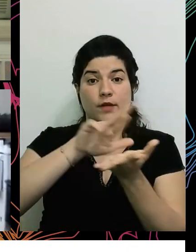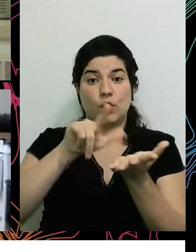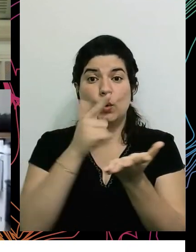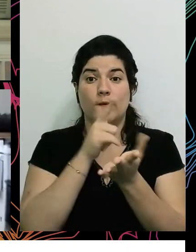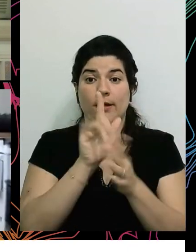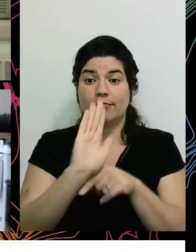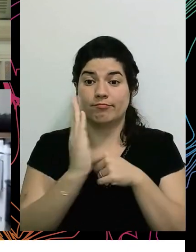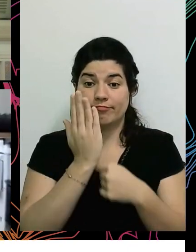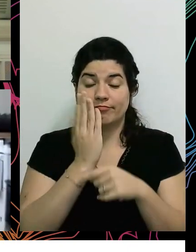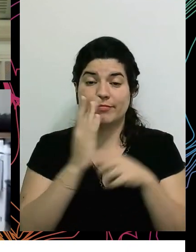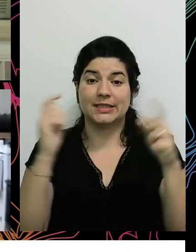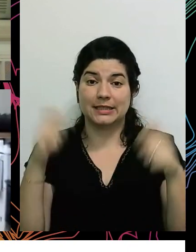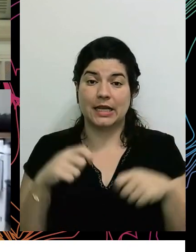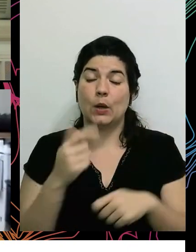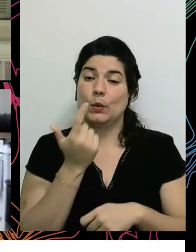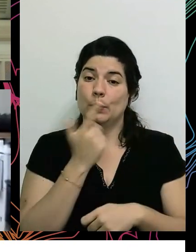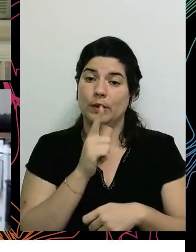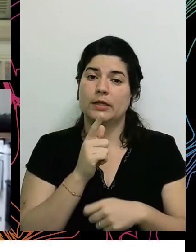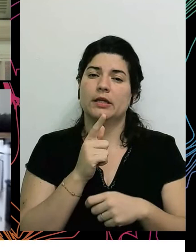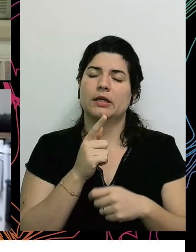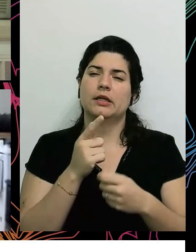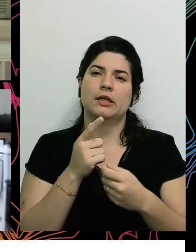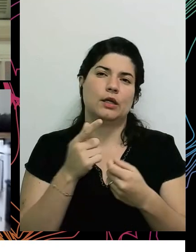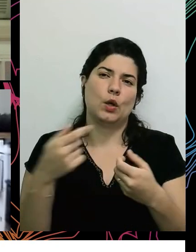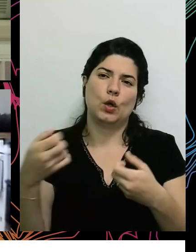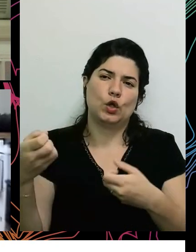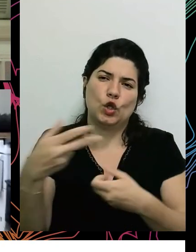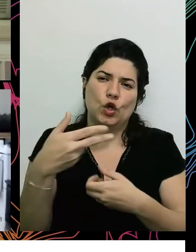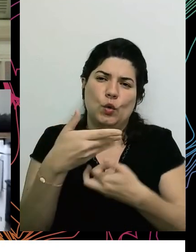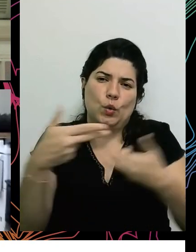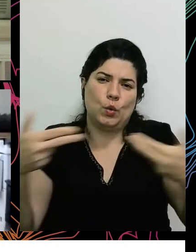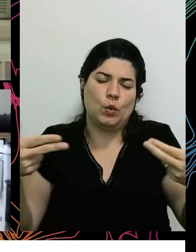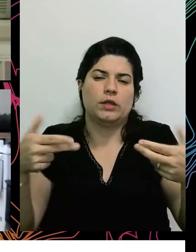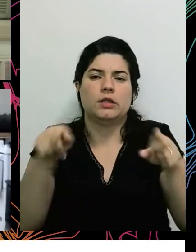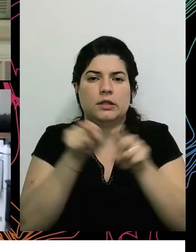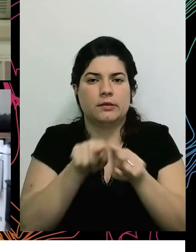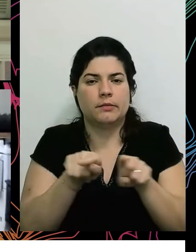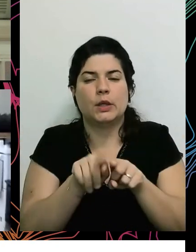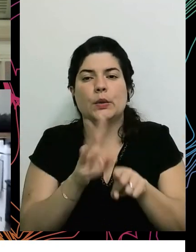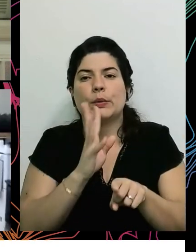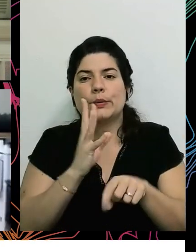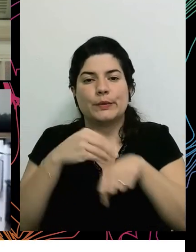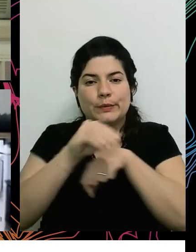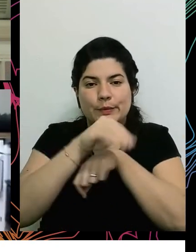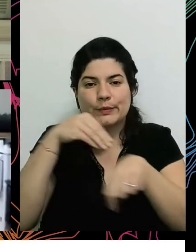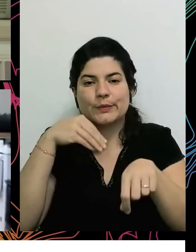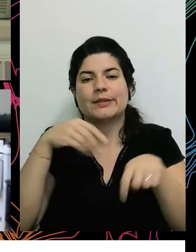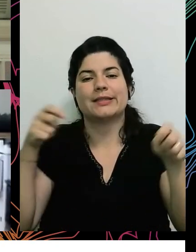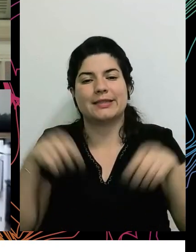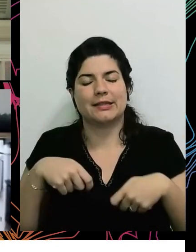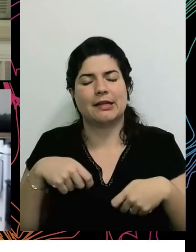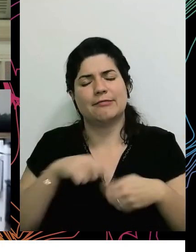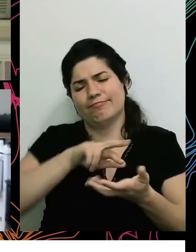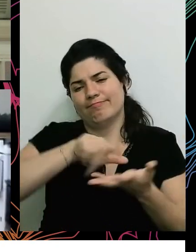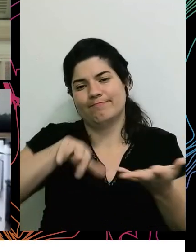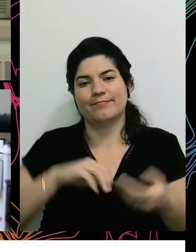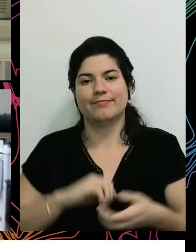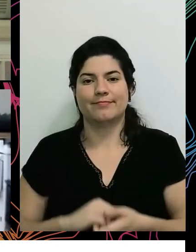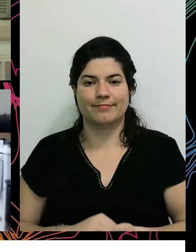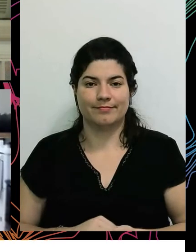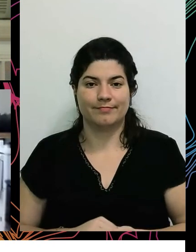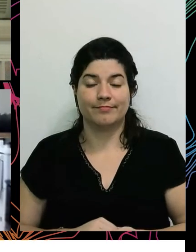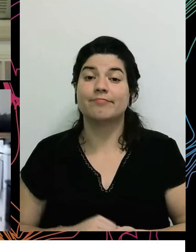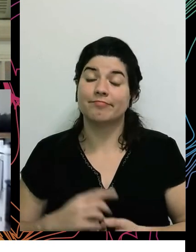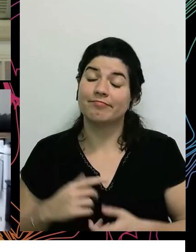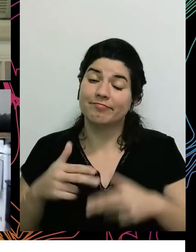várias frentes, né? Em inovação, em ganhos, em troca de conhecimento e assim por diante. Por uma questão de tempo, a